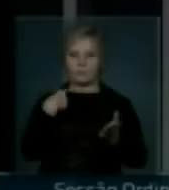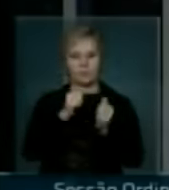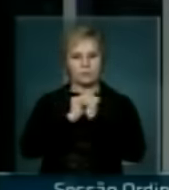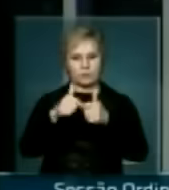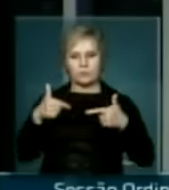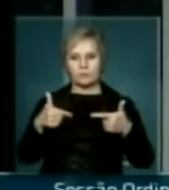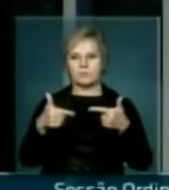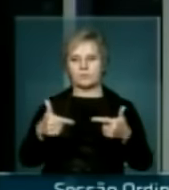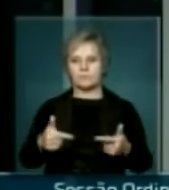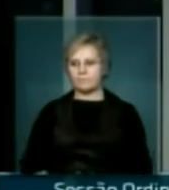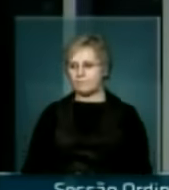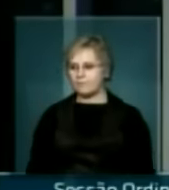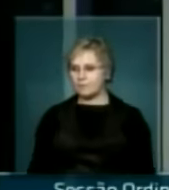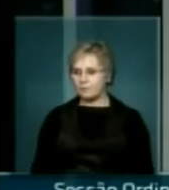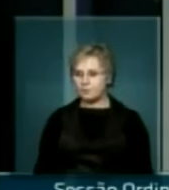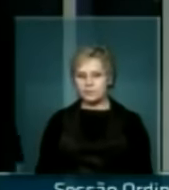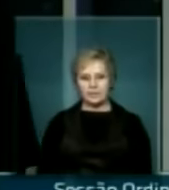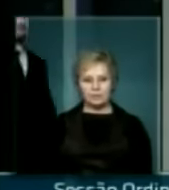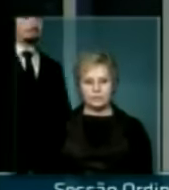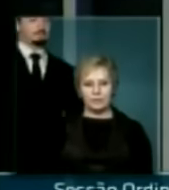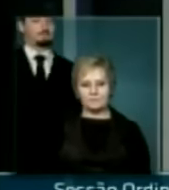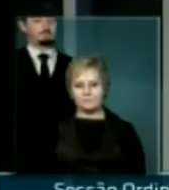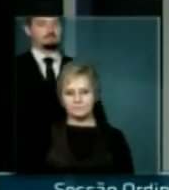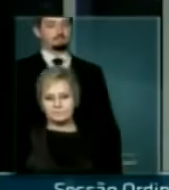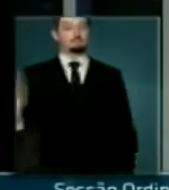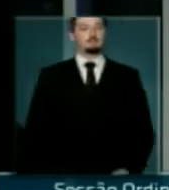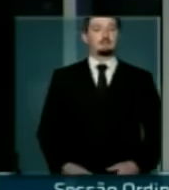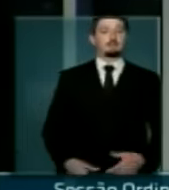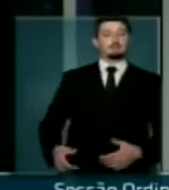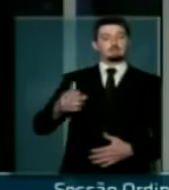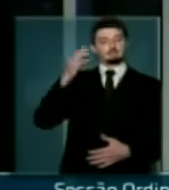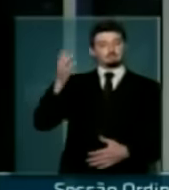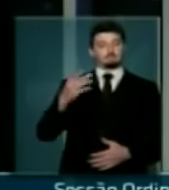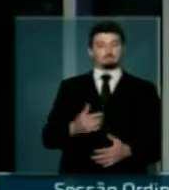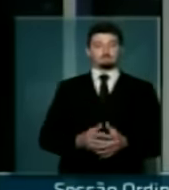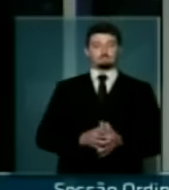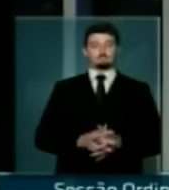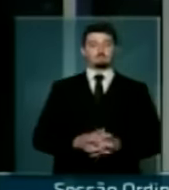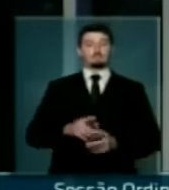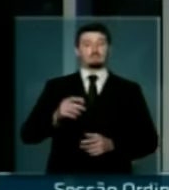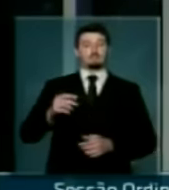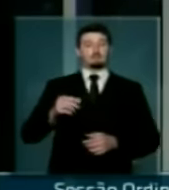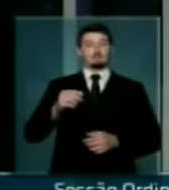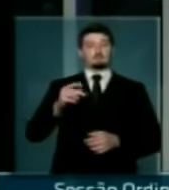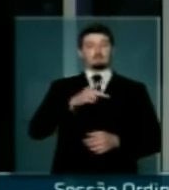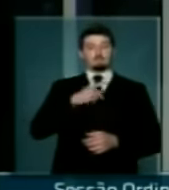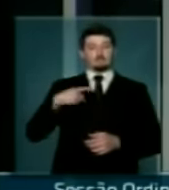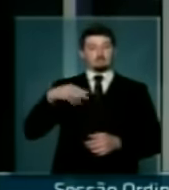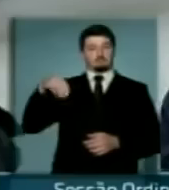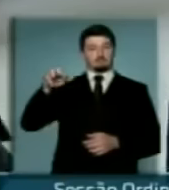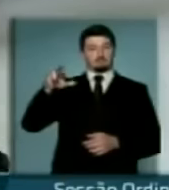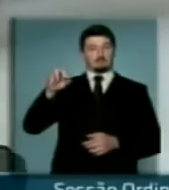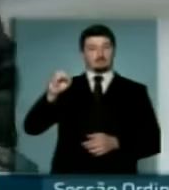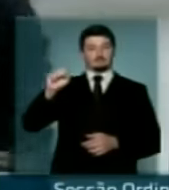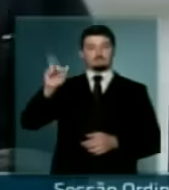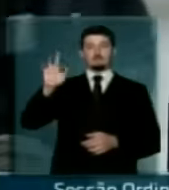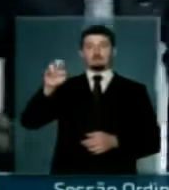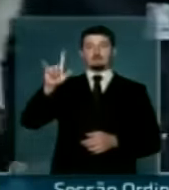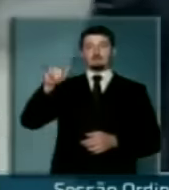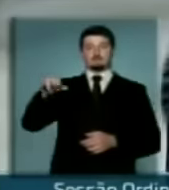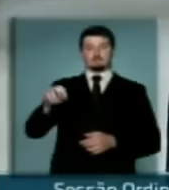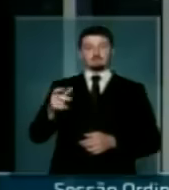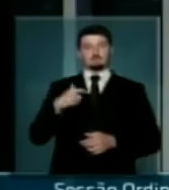Muito obrigado pela parte, Nobre Excelência. Senhor, nossa Sua Excelência, deputado, pastor Marcos Feliciano, gostaria de partear.